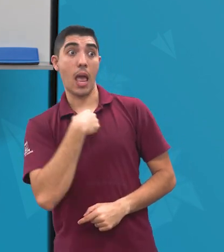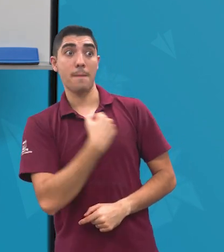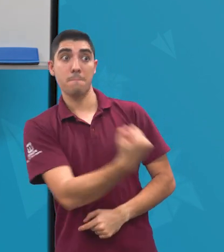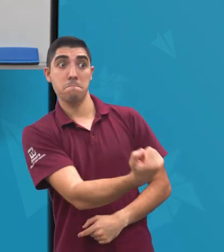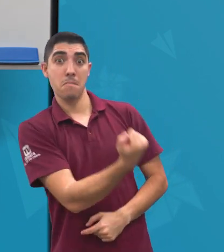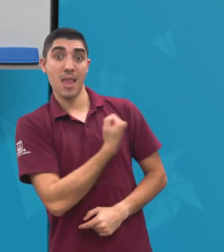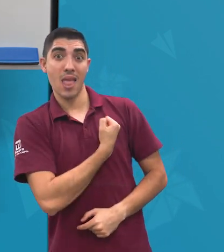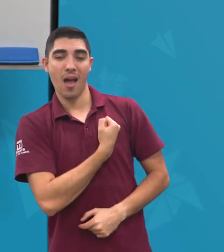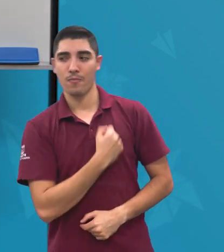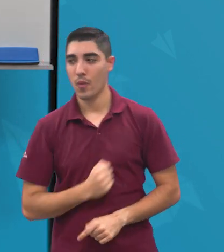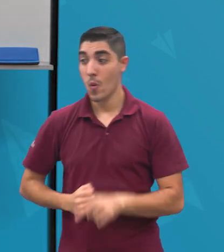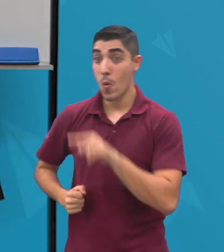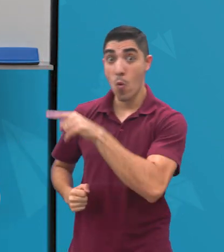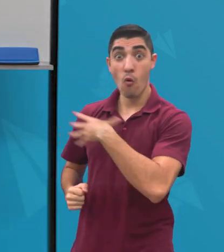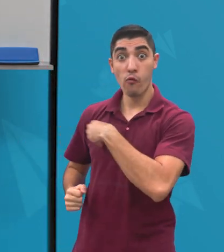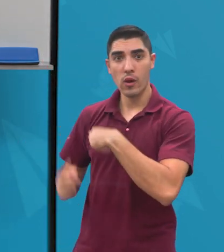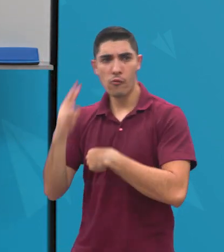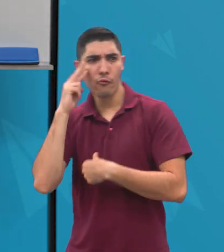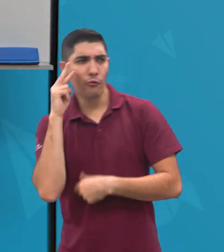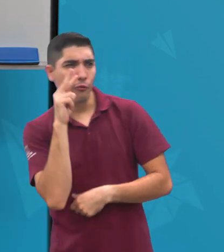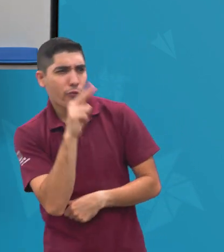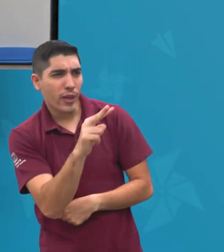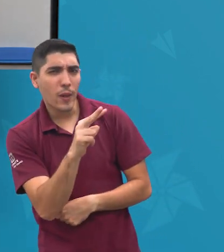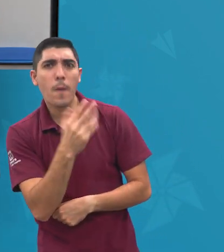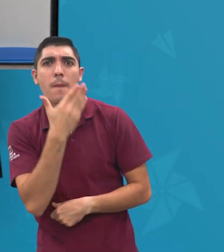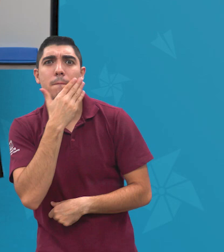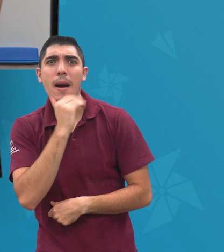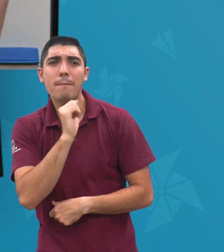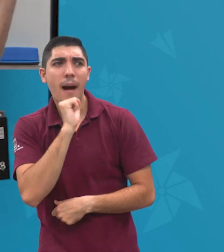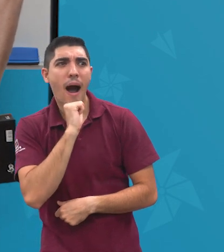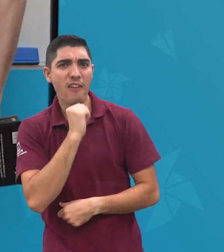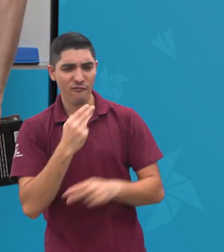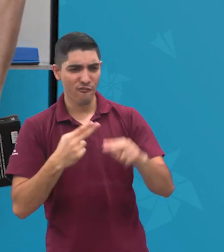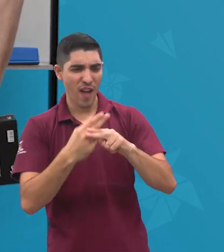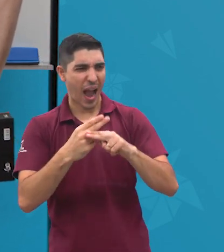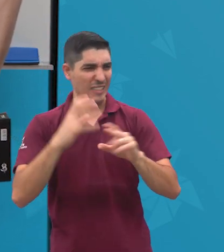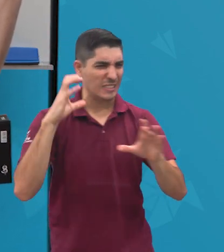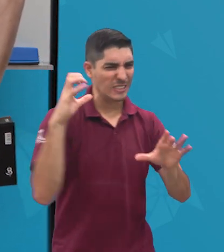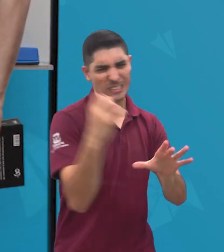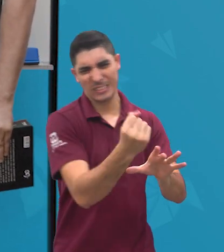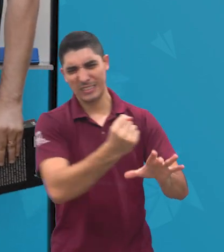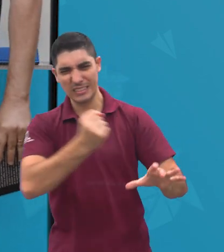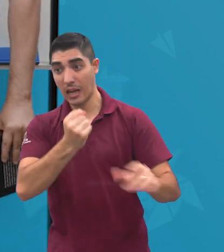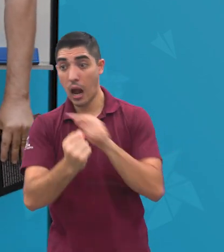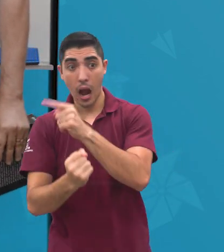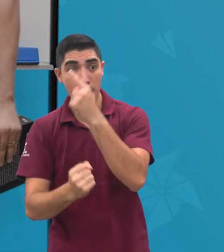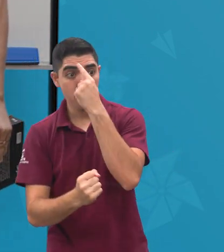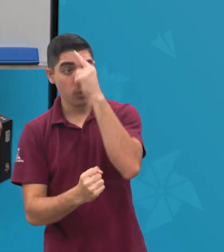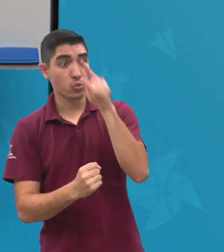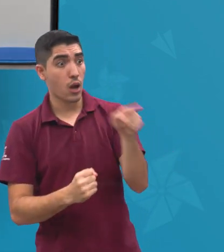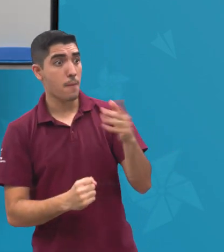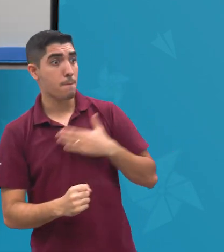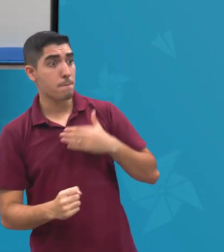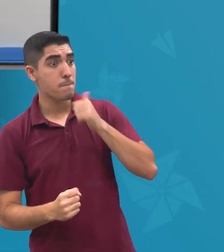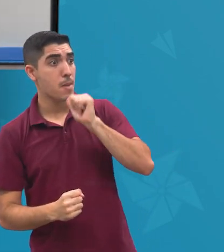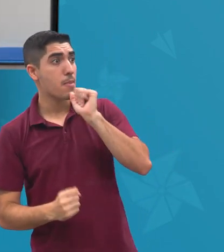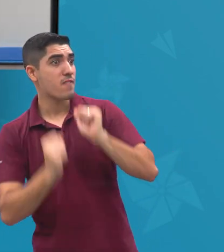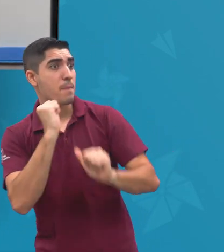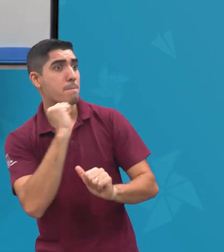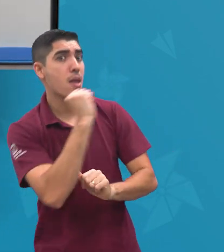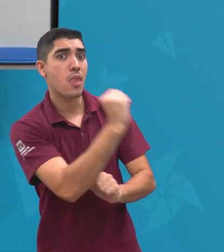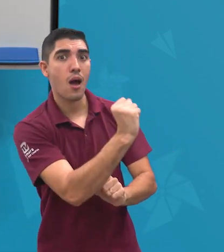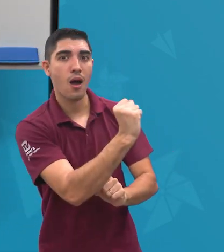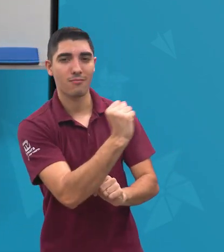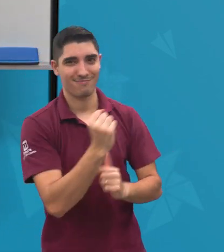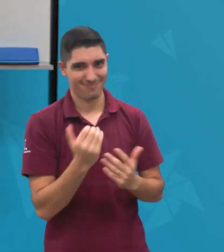daí passa muito pelo fato de que essas pessoas não sabem exatamente quais são as